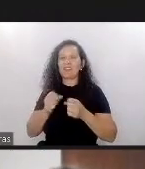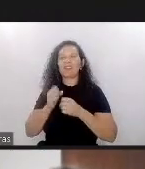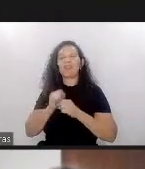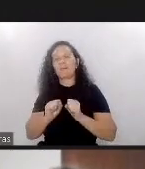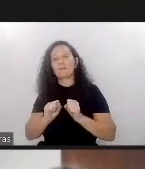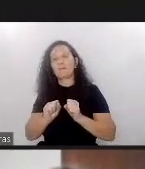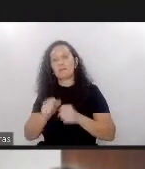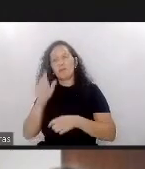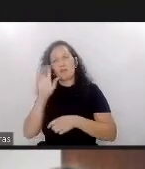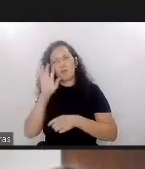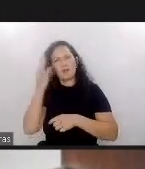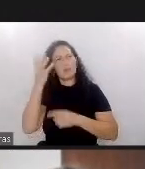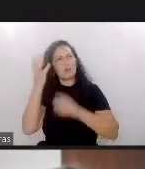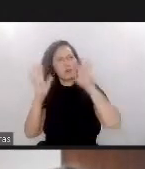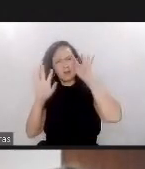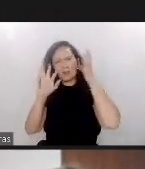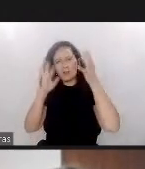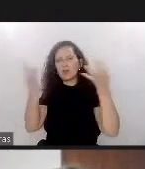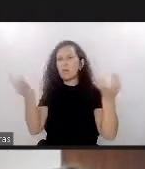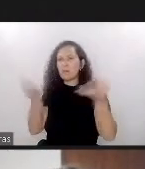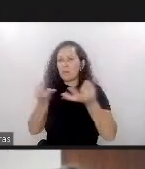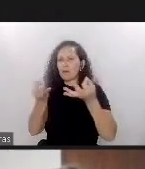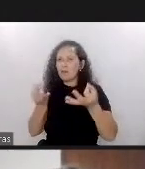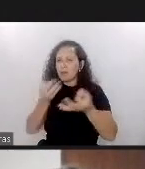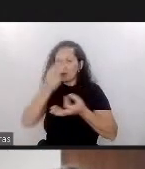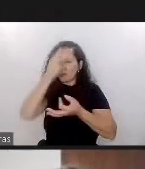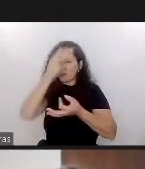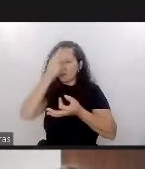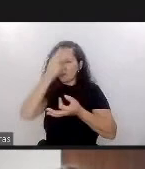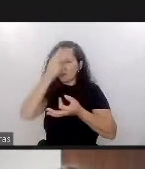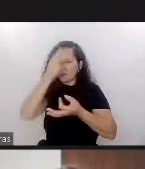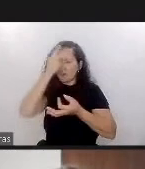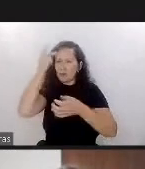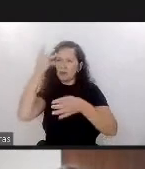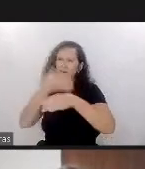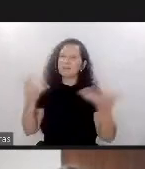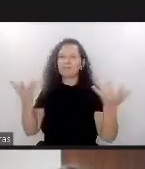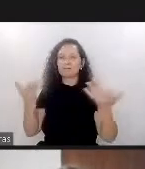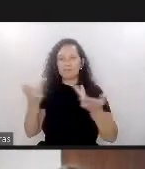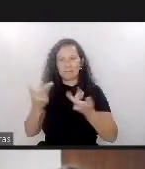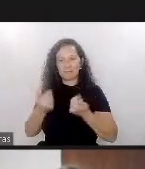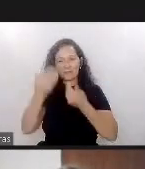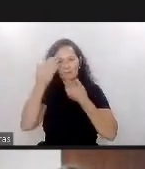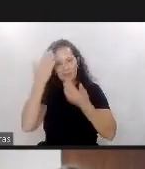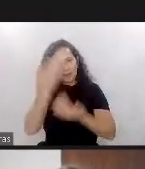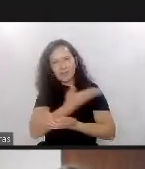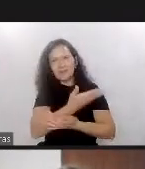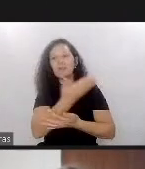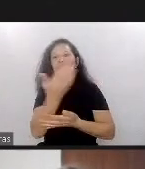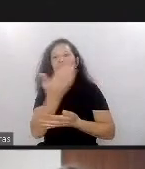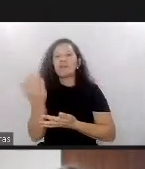acho realmente incrível. Eu queria agradecer a todo mundo que viu. Eu sei que